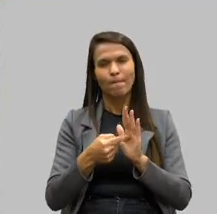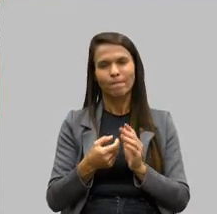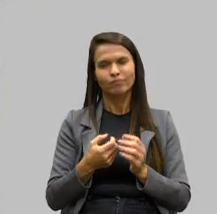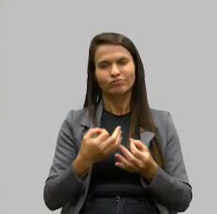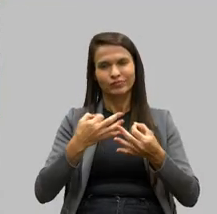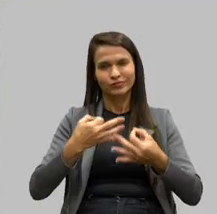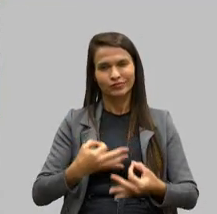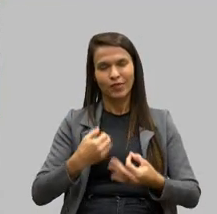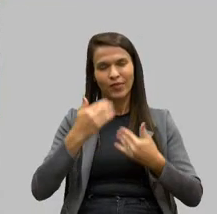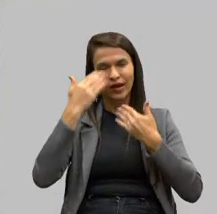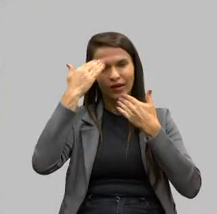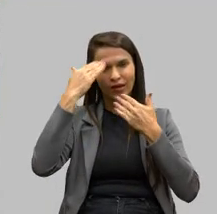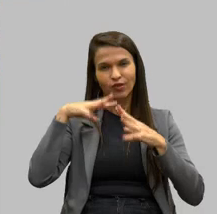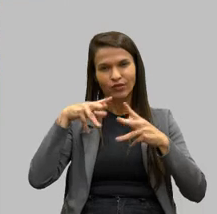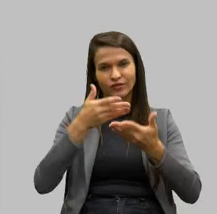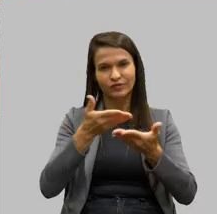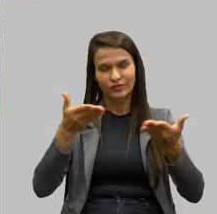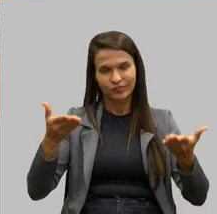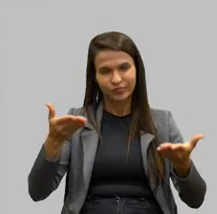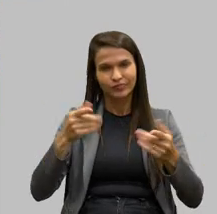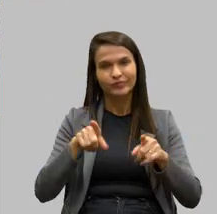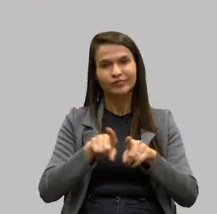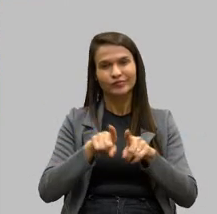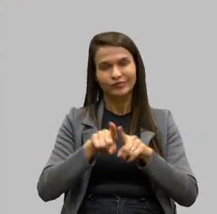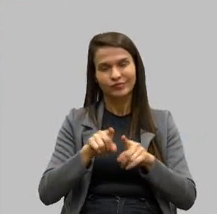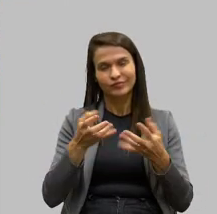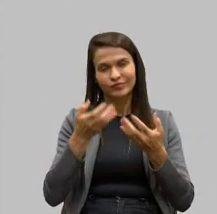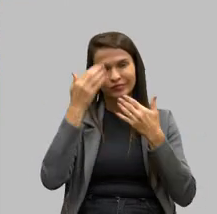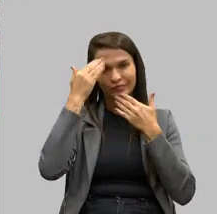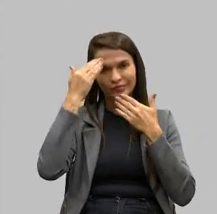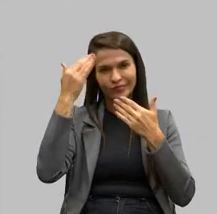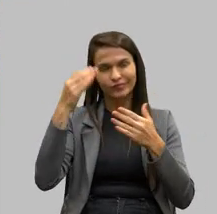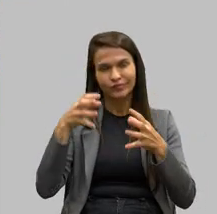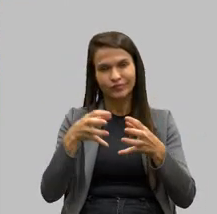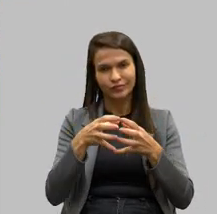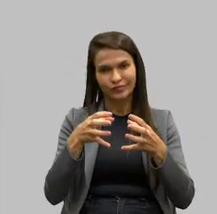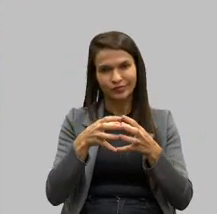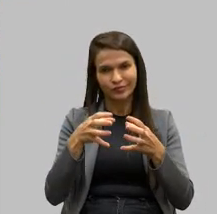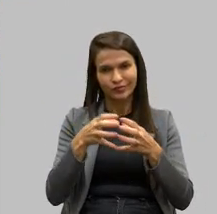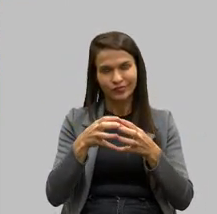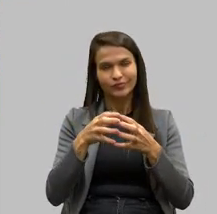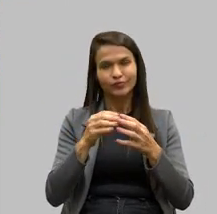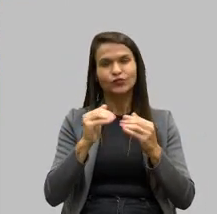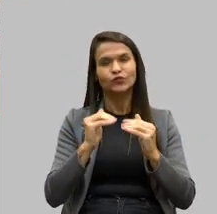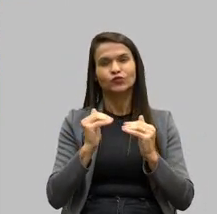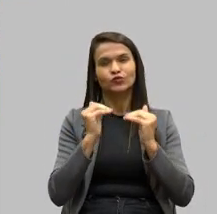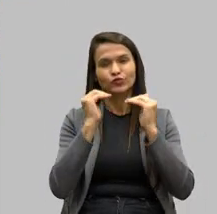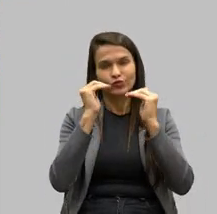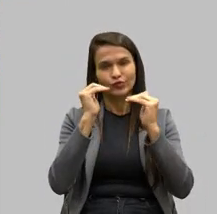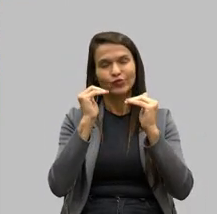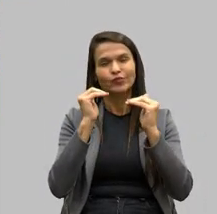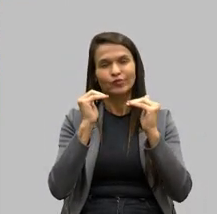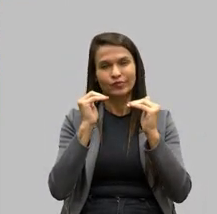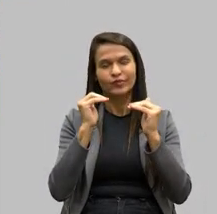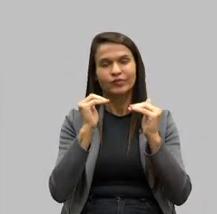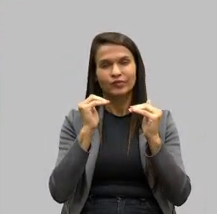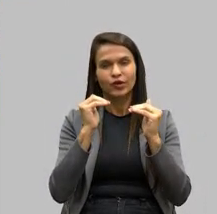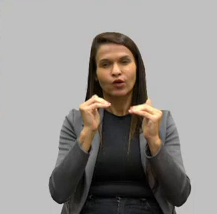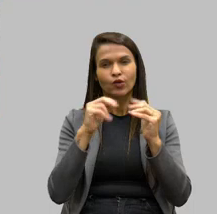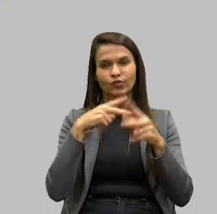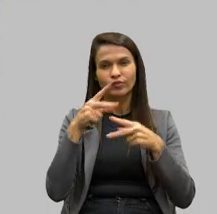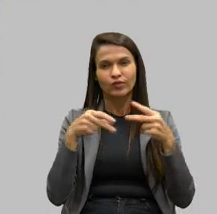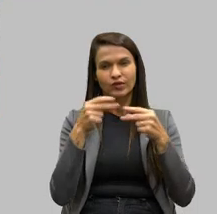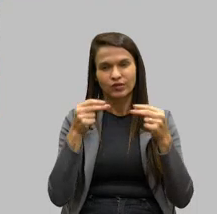minha gratidão a todos vocês. quero agradecer à equipe das superintendências presentes durante o